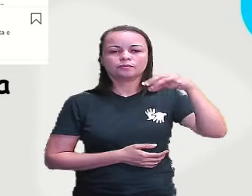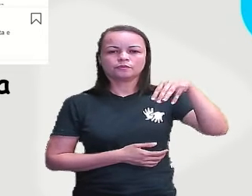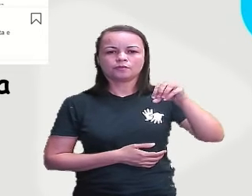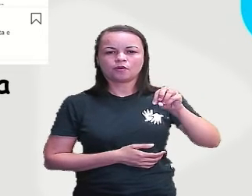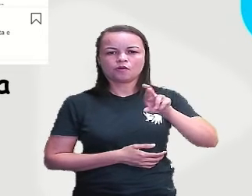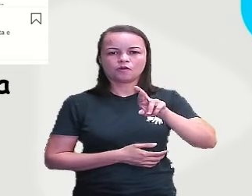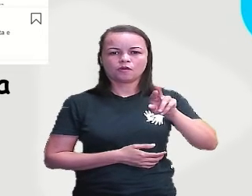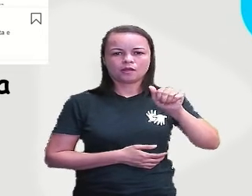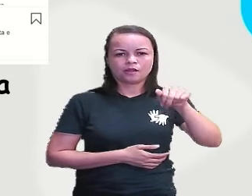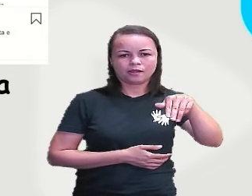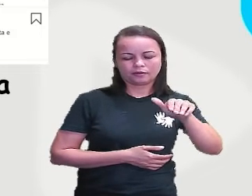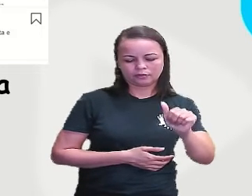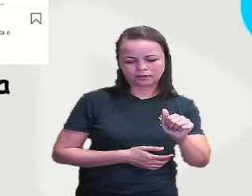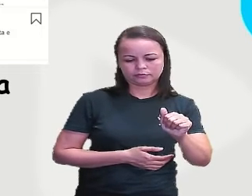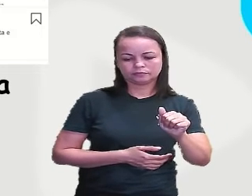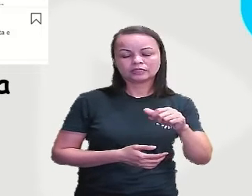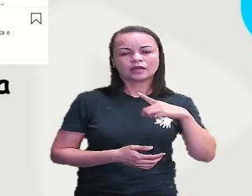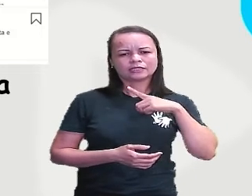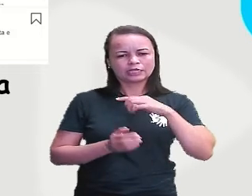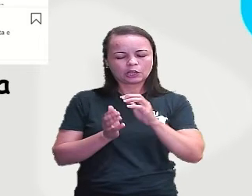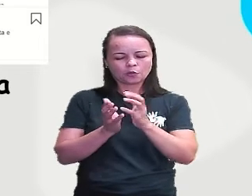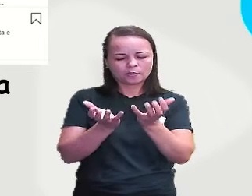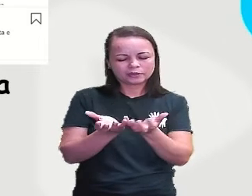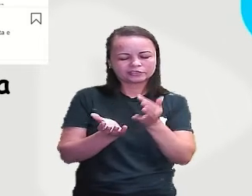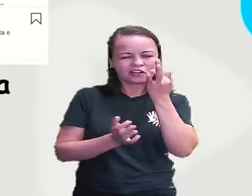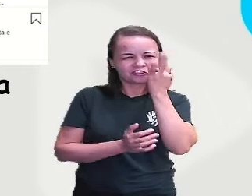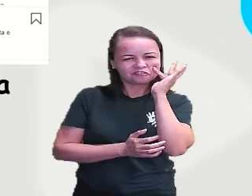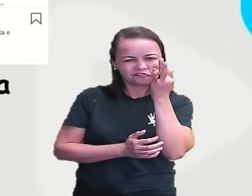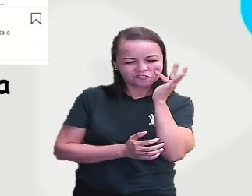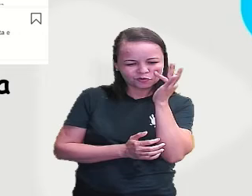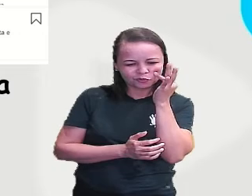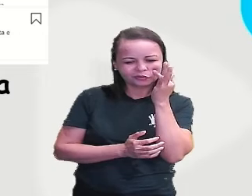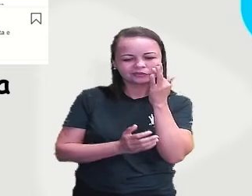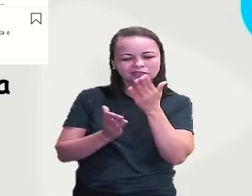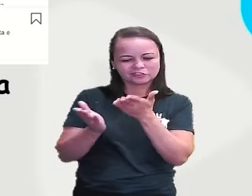de Frutas. Tem ali uma bandeja de frutas, né?